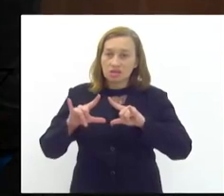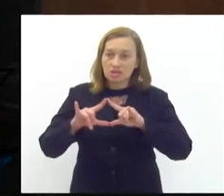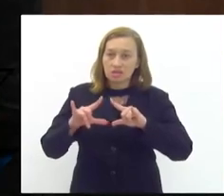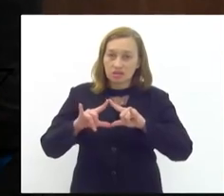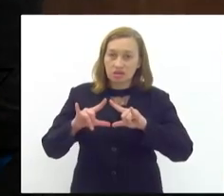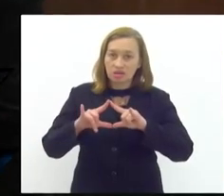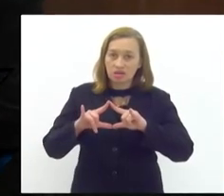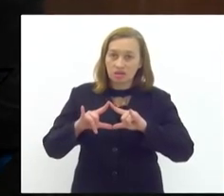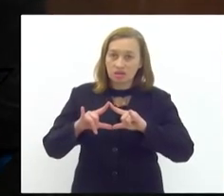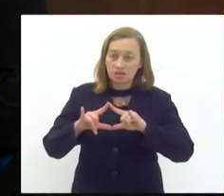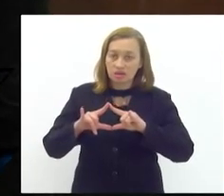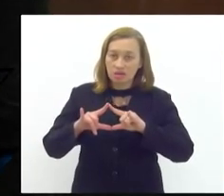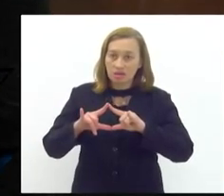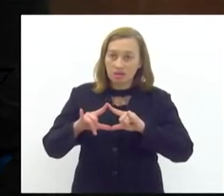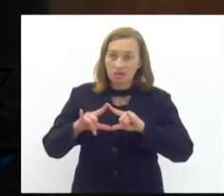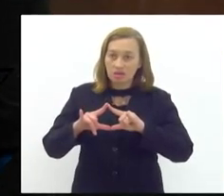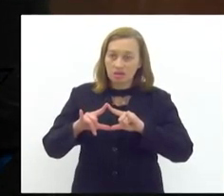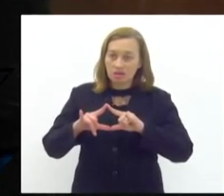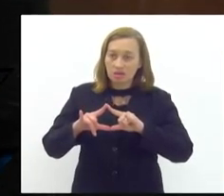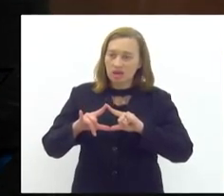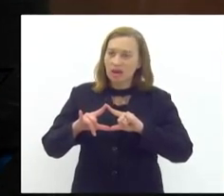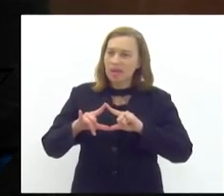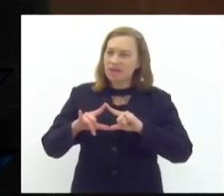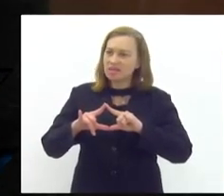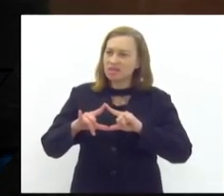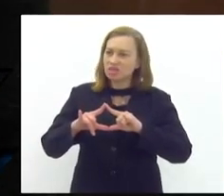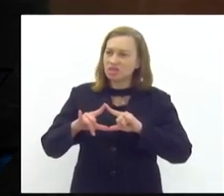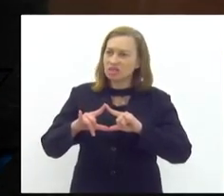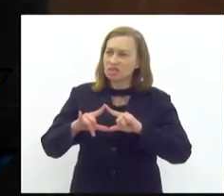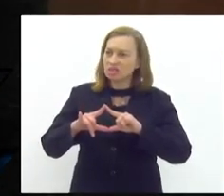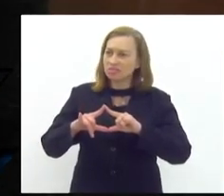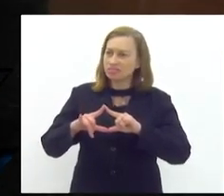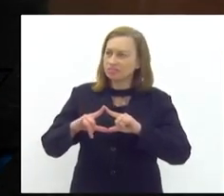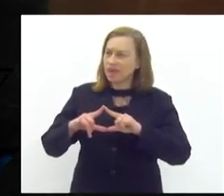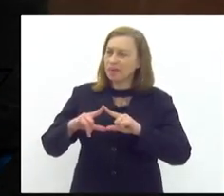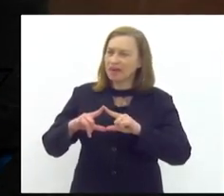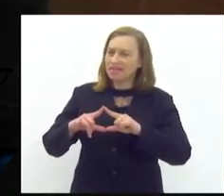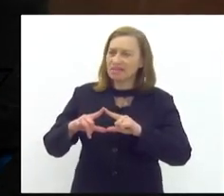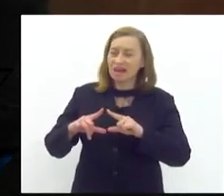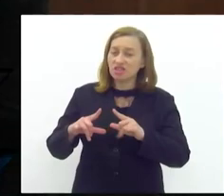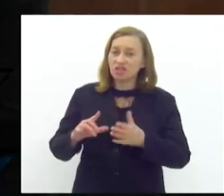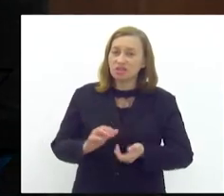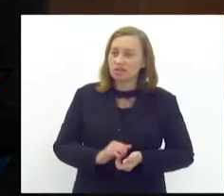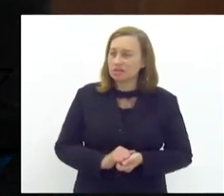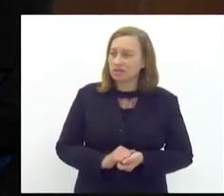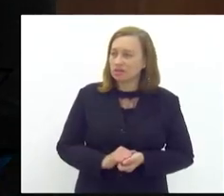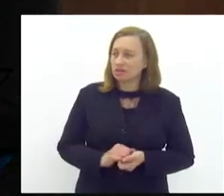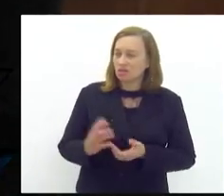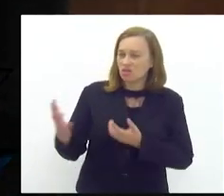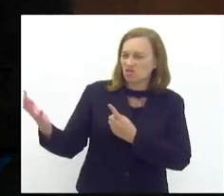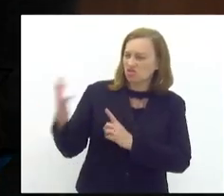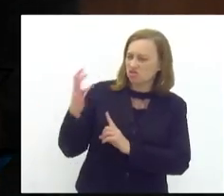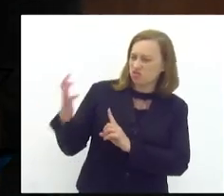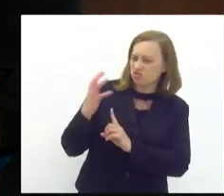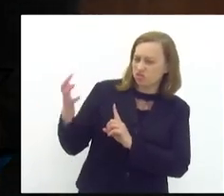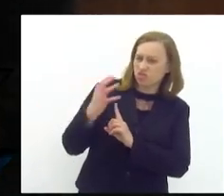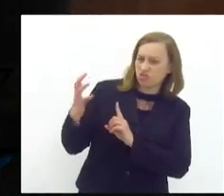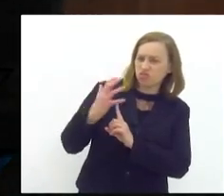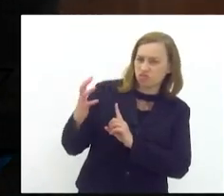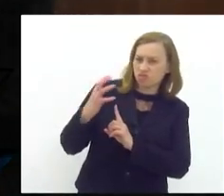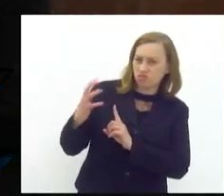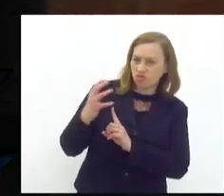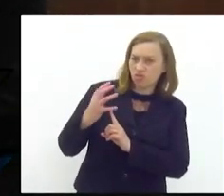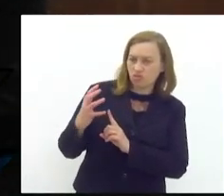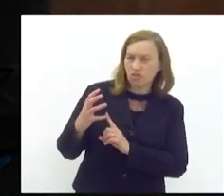o policial também que hoje fica desestimulado Porque você observa alguns fatos que acontece